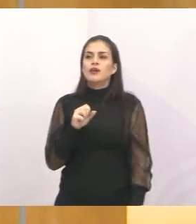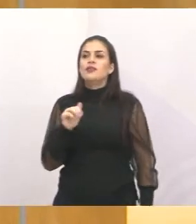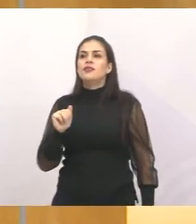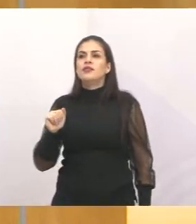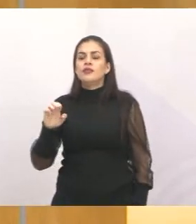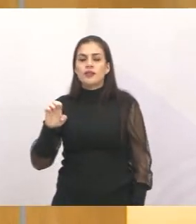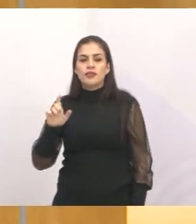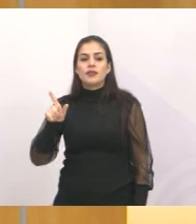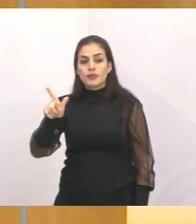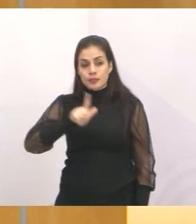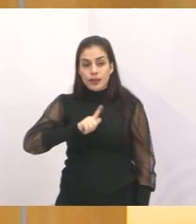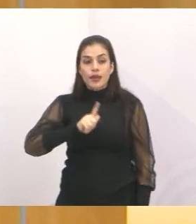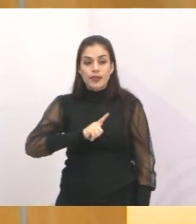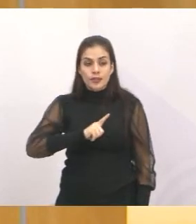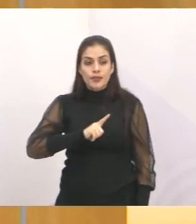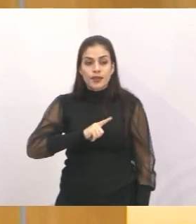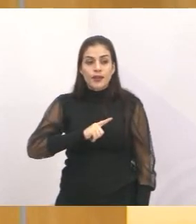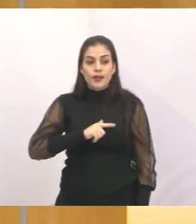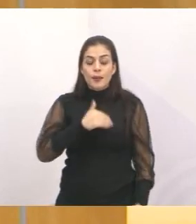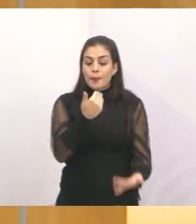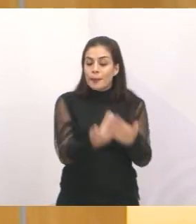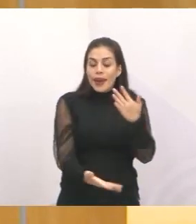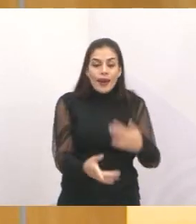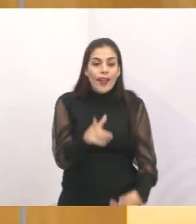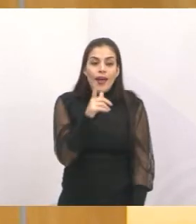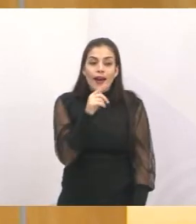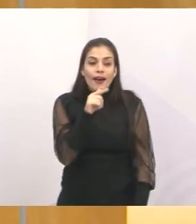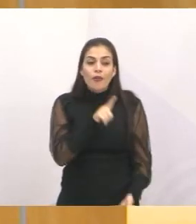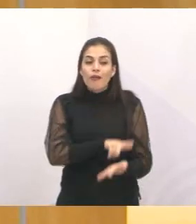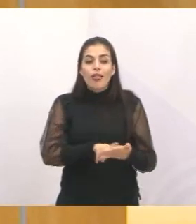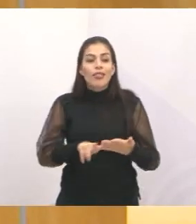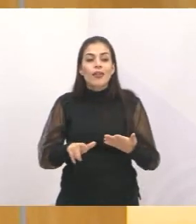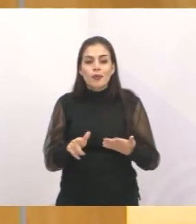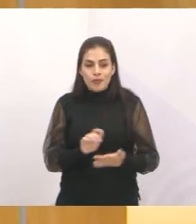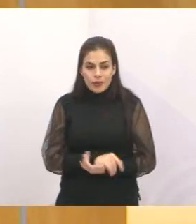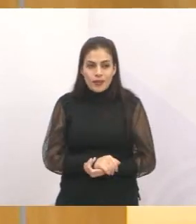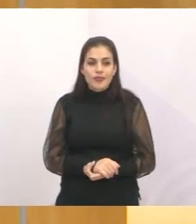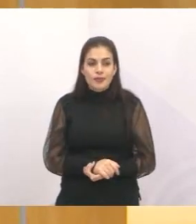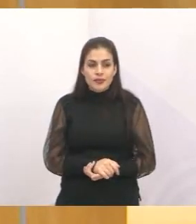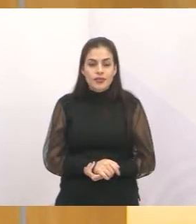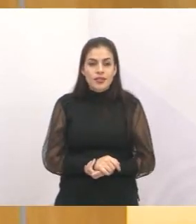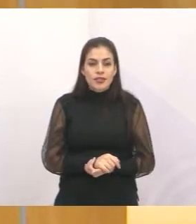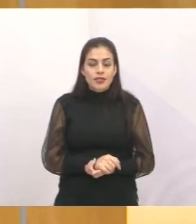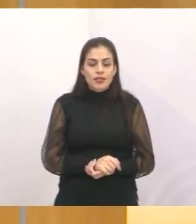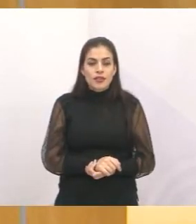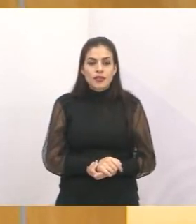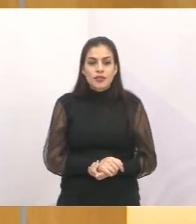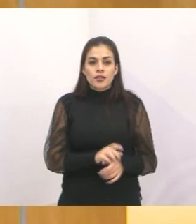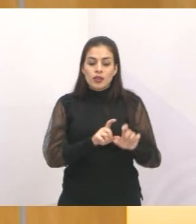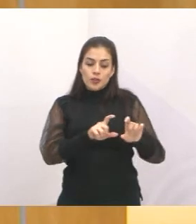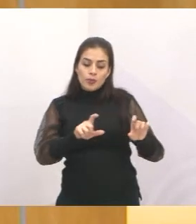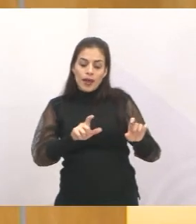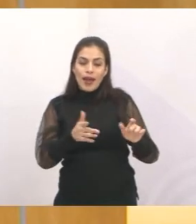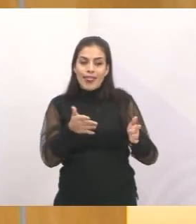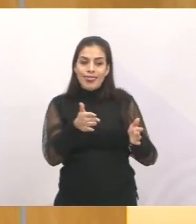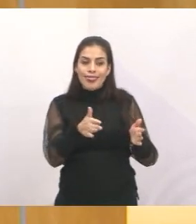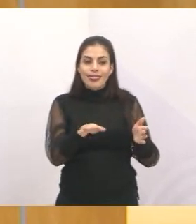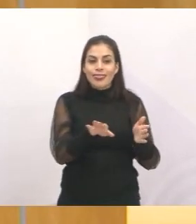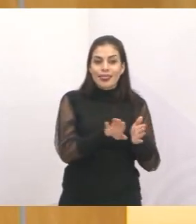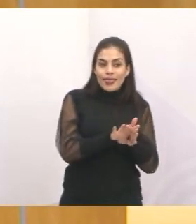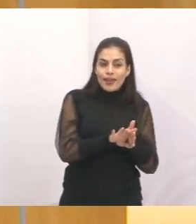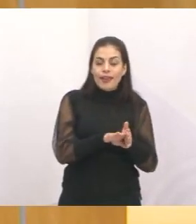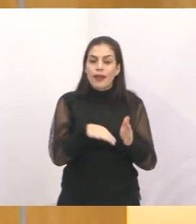água entre o tratamento e entre a residência das pessoas. Eu não sei